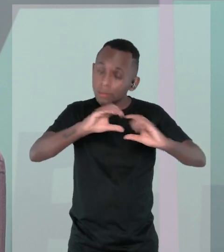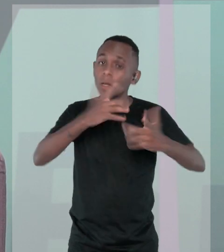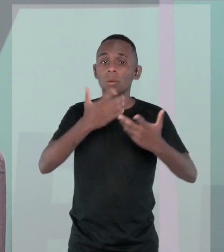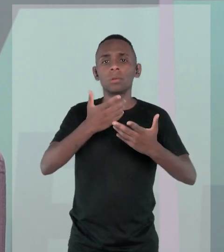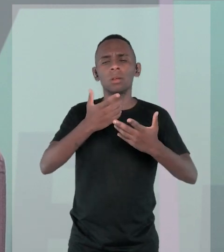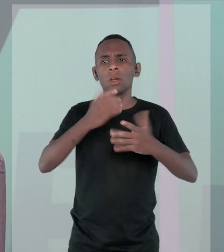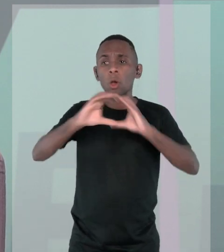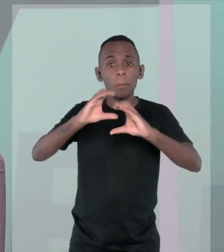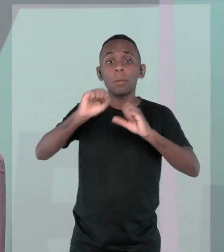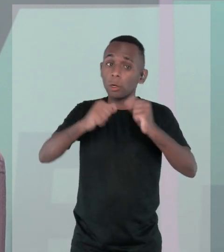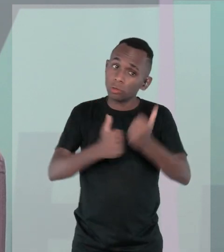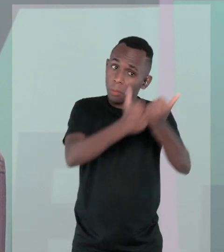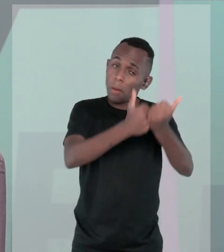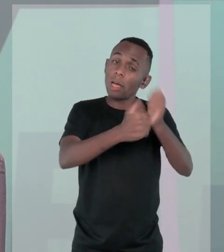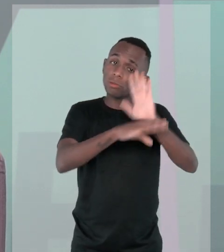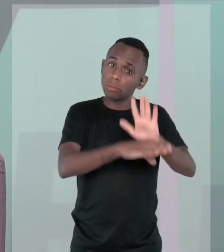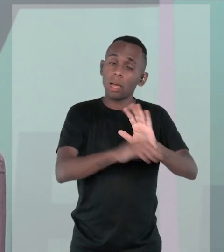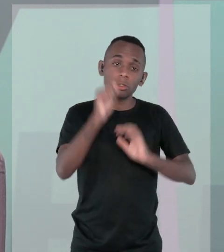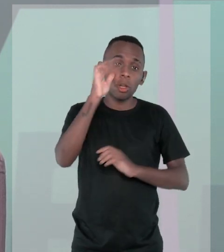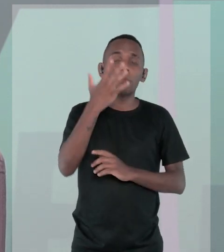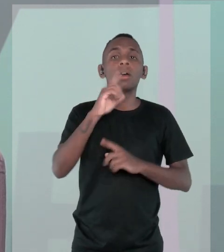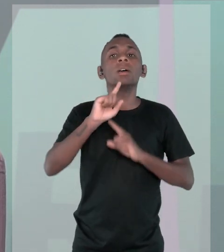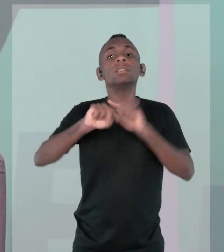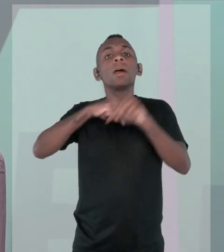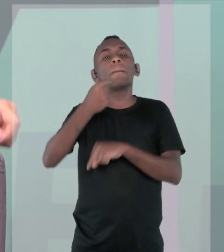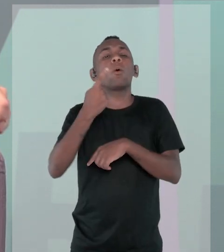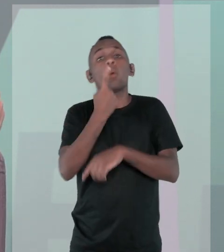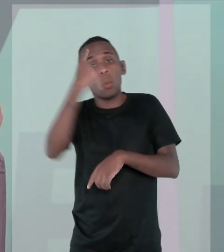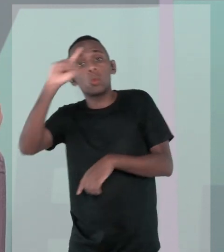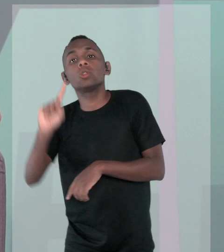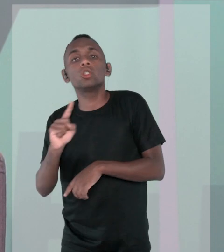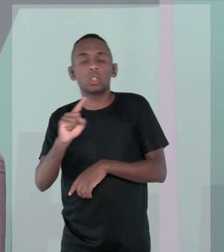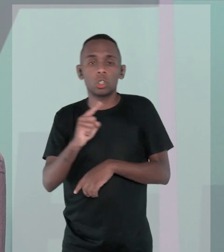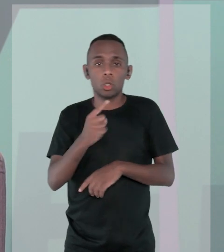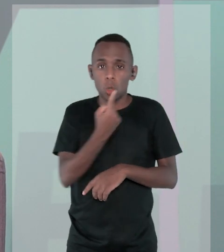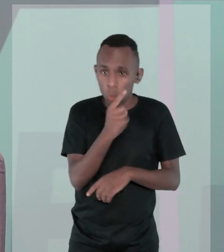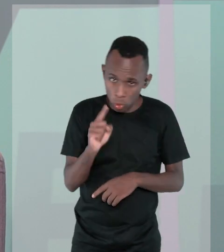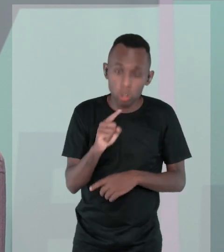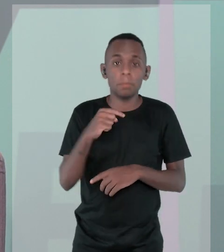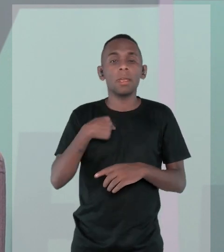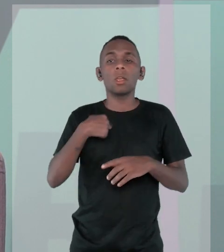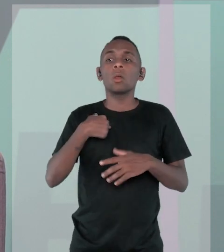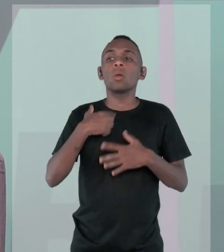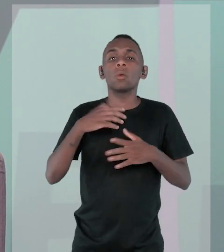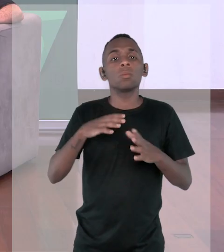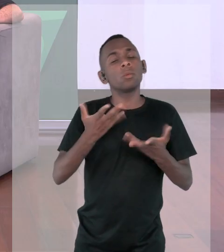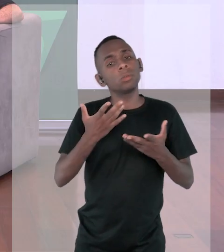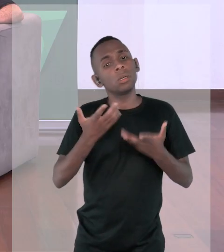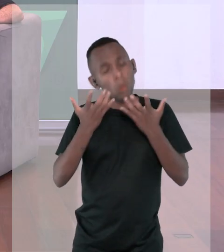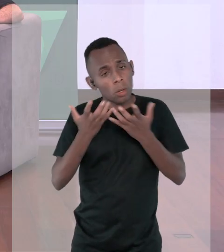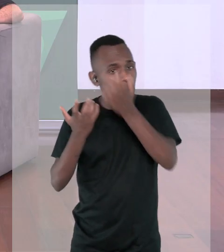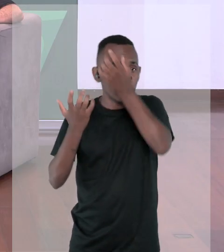A comunicação pode te ajudar nisso. Até que no último dia do primeiro módulo, eu me ofereci para dar uma palestra